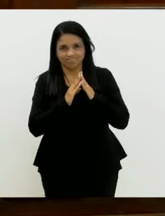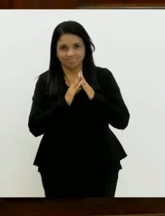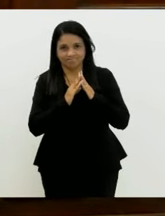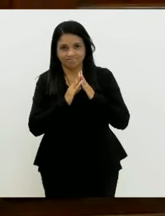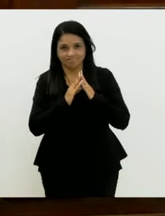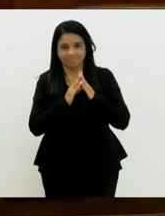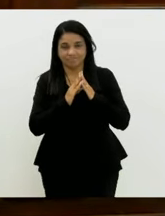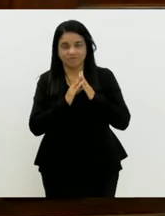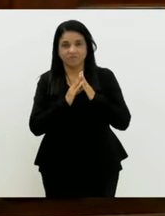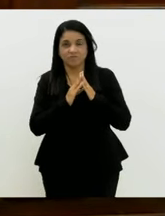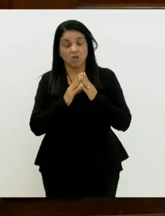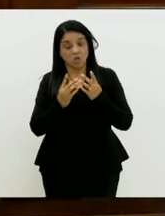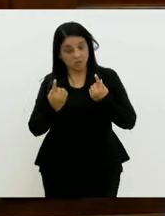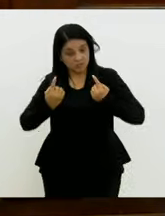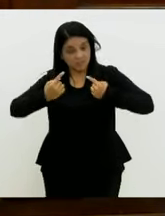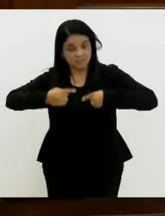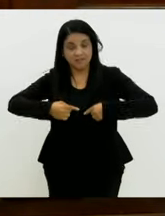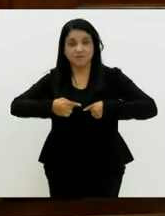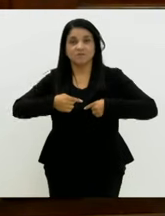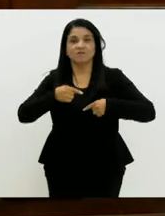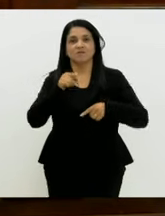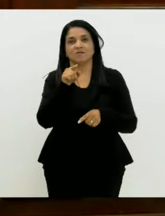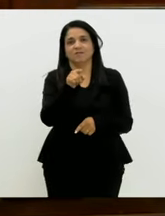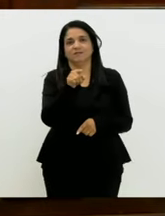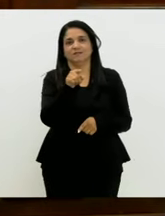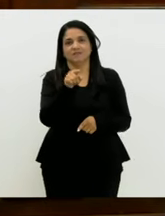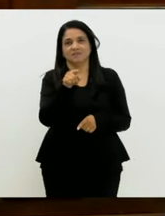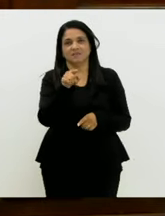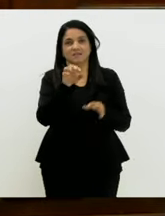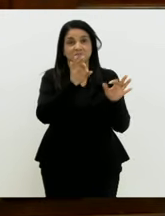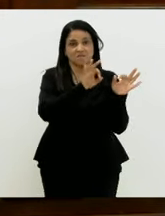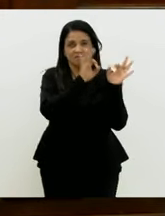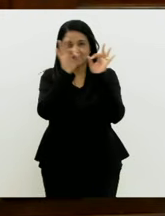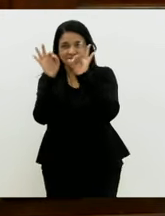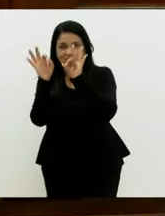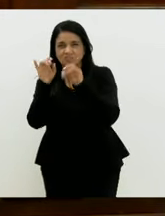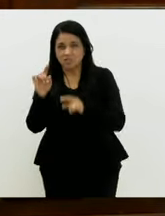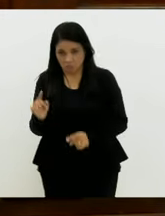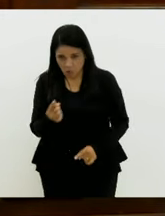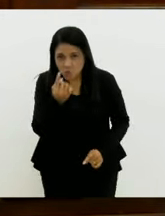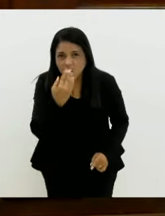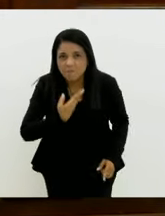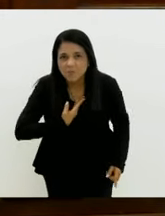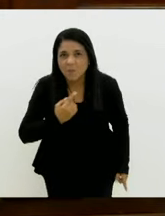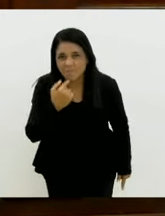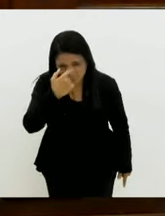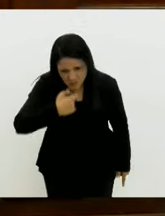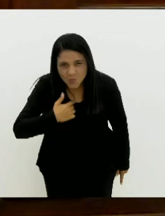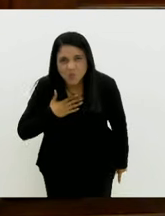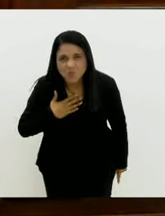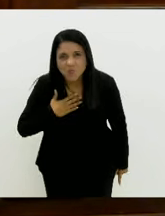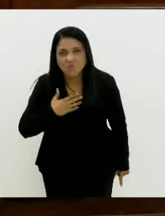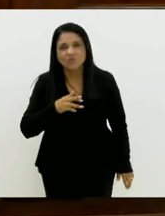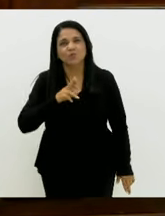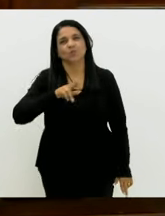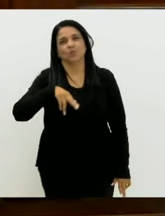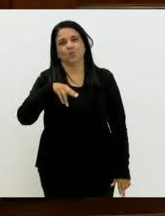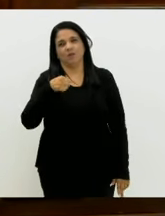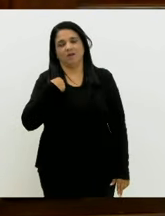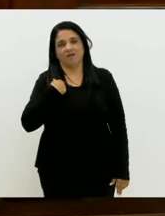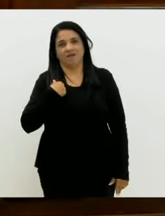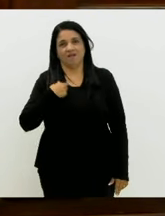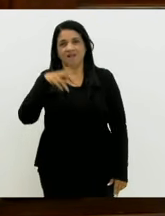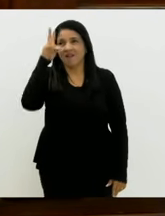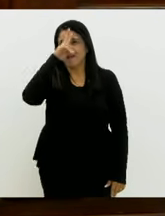eu faço o desafio a Vossa Excelência, qualquer um que me assiste, vá lá ver se tem um amigo meu. E na época eu lembro, senhor presidente, eu estava